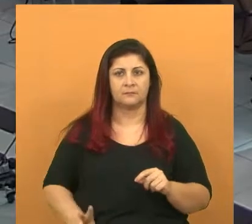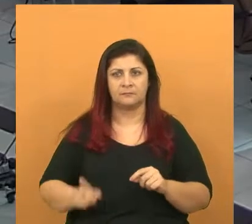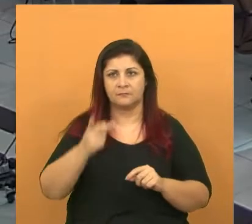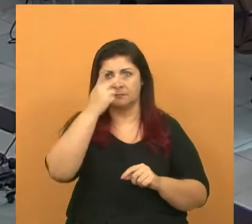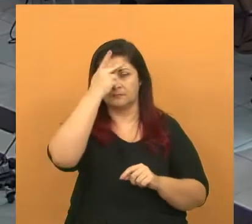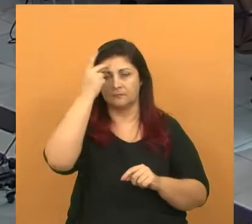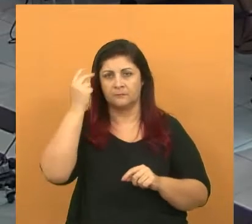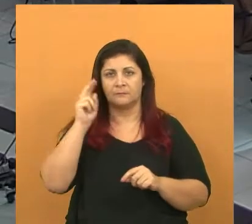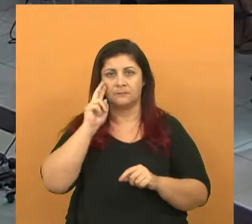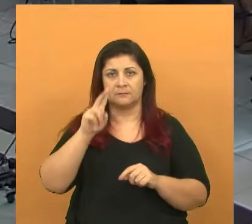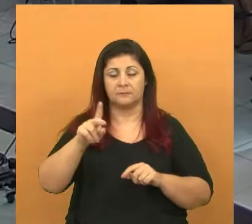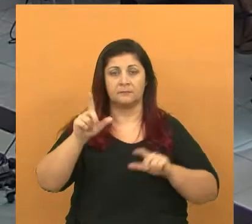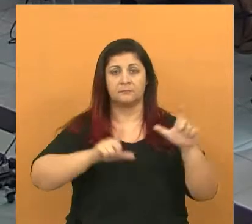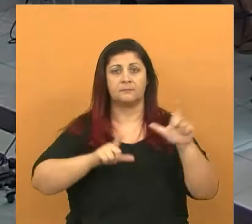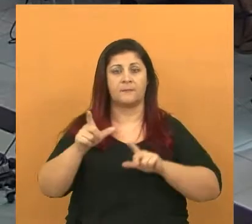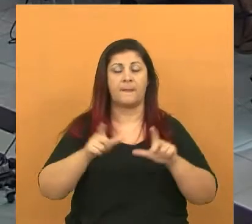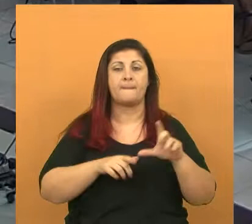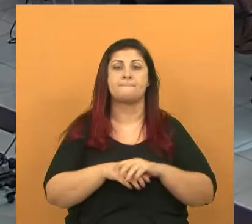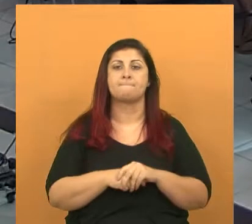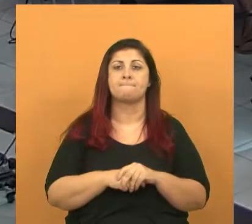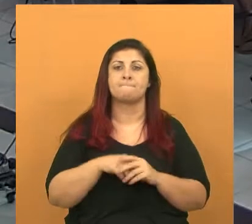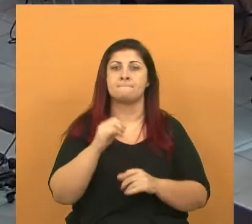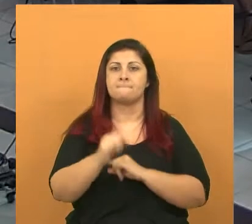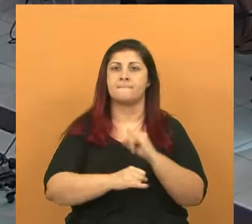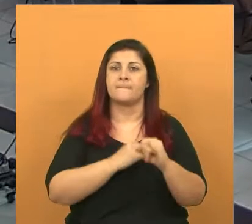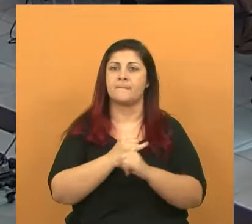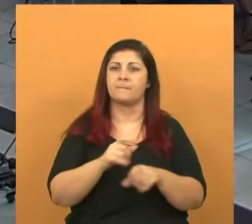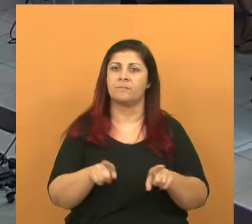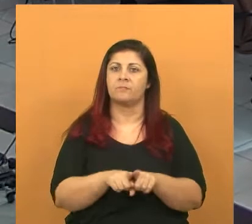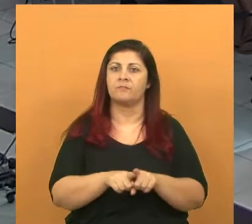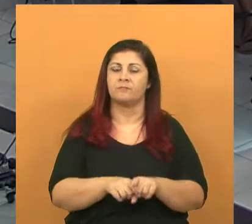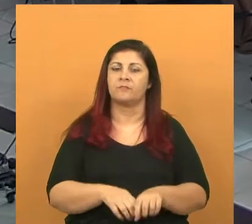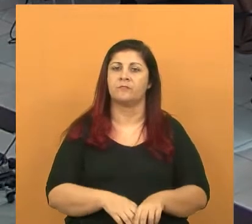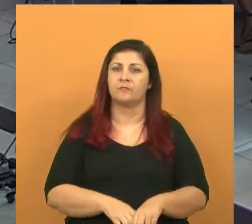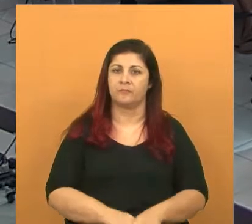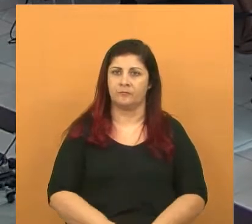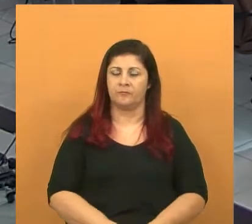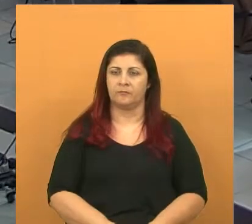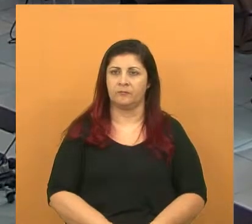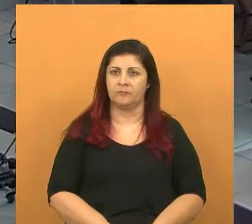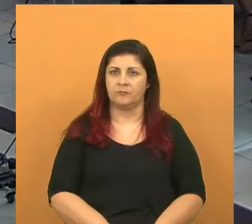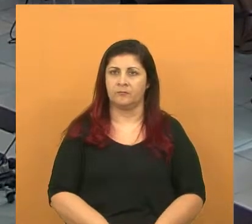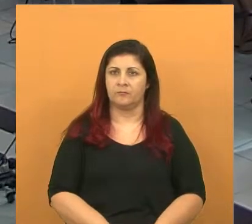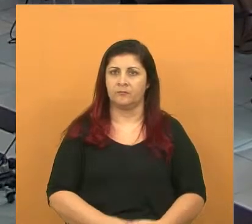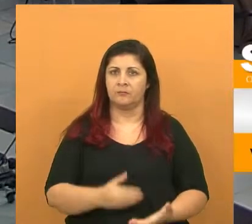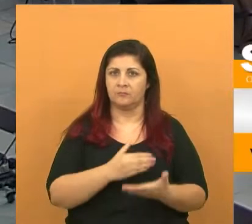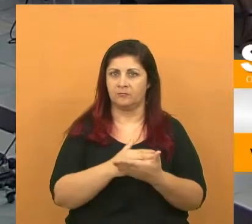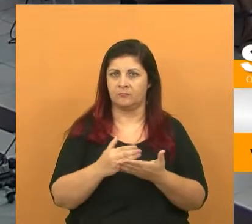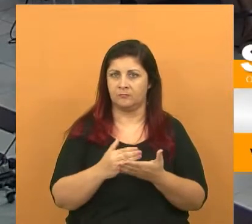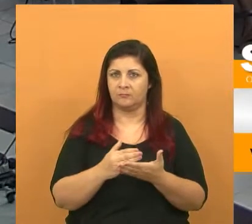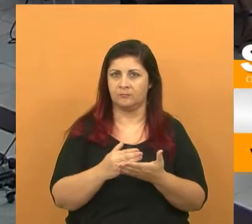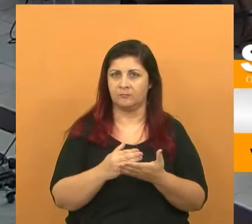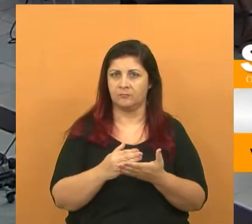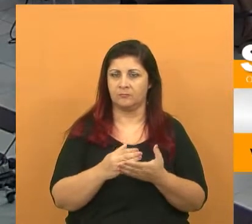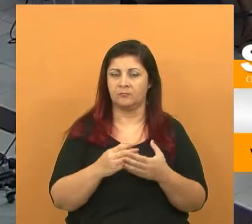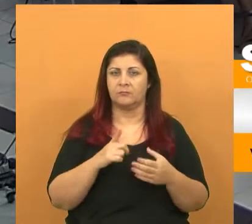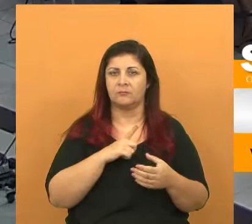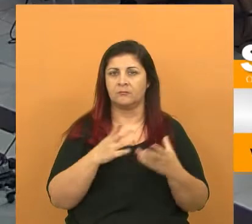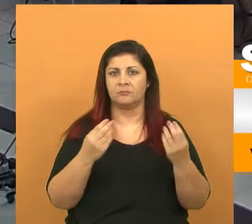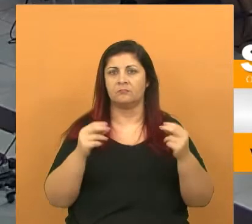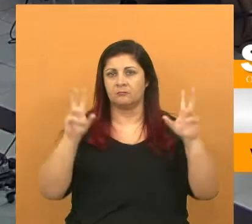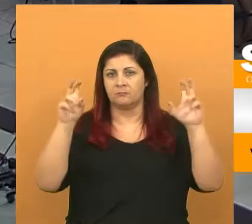na galeria nos assiste pela tv câmara através da internet e da tv vamos começar nosso tema livres hoje tem bastante temas para